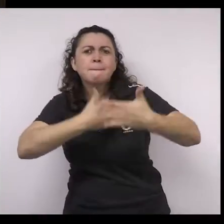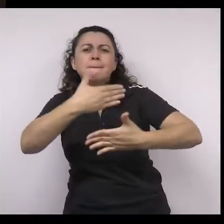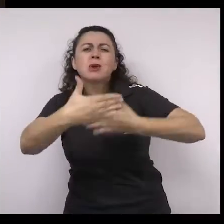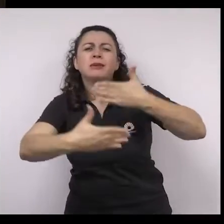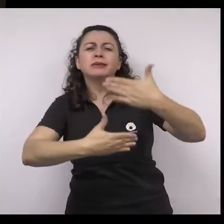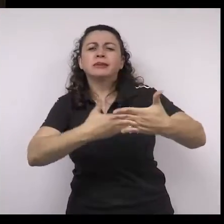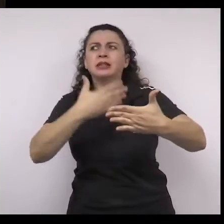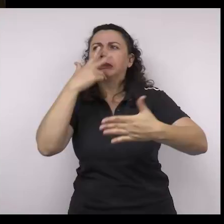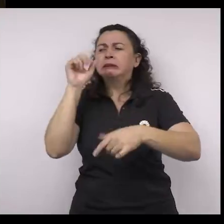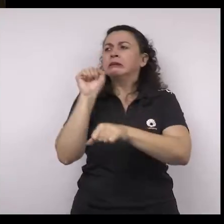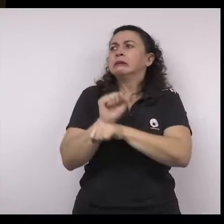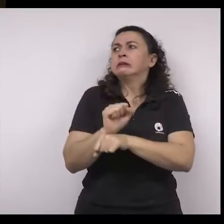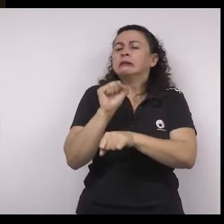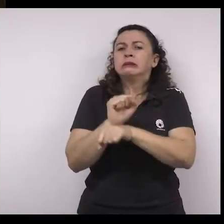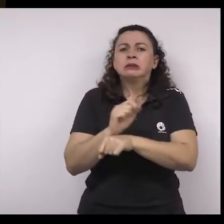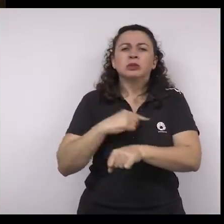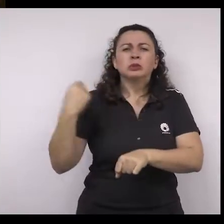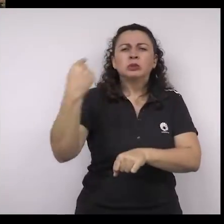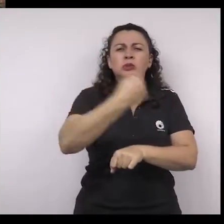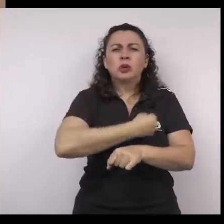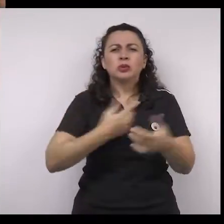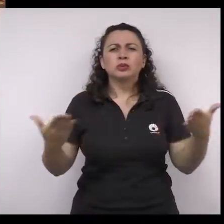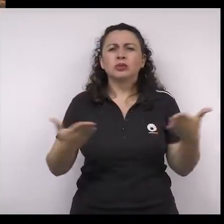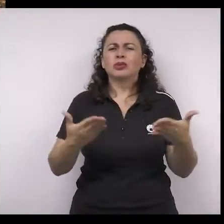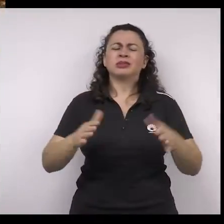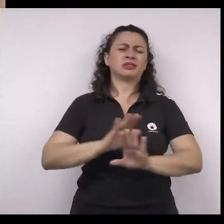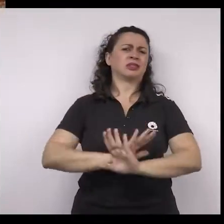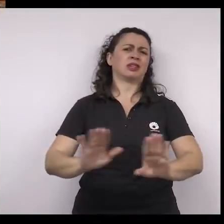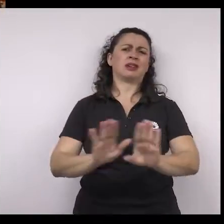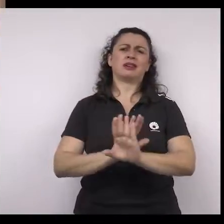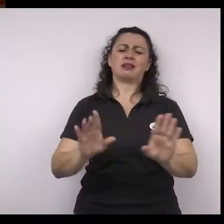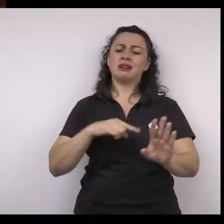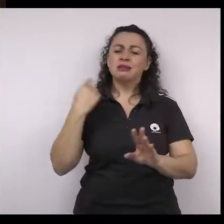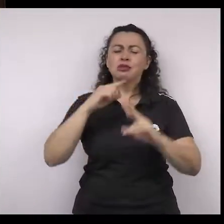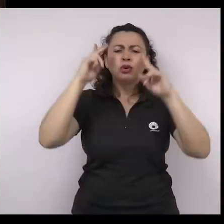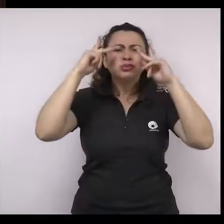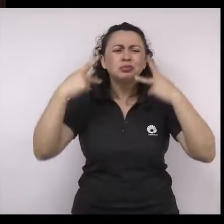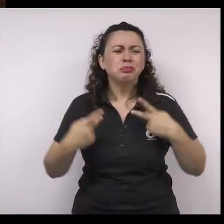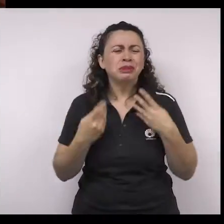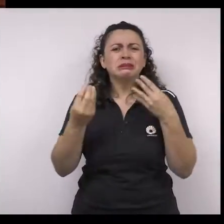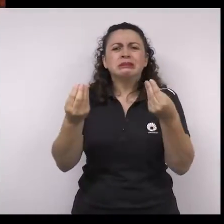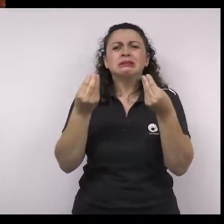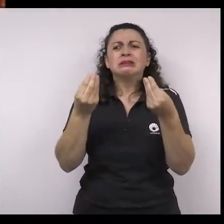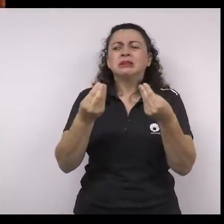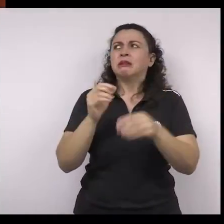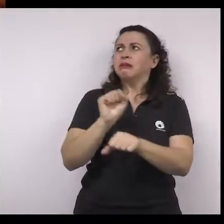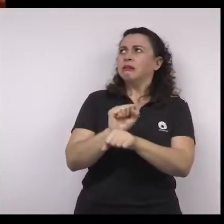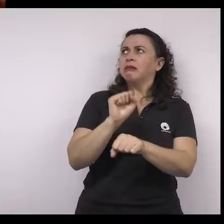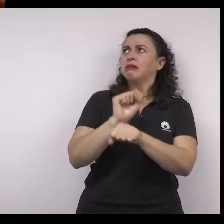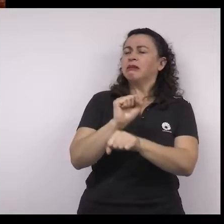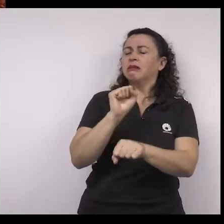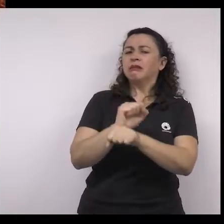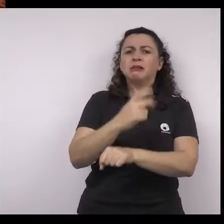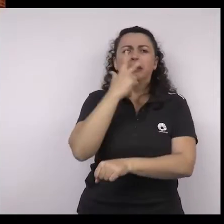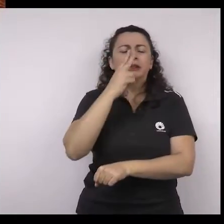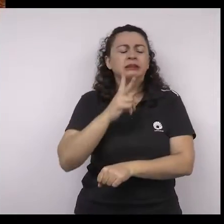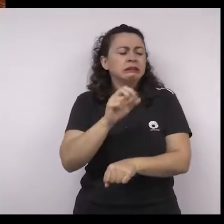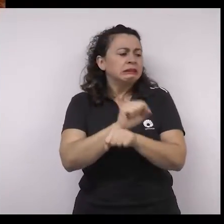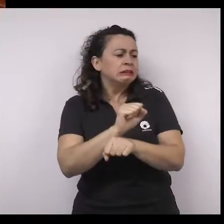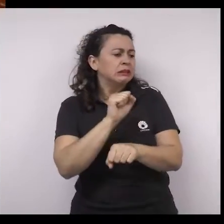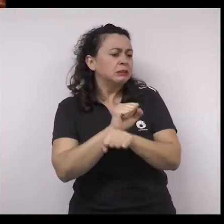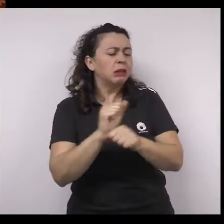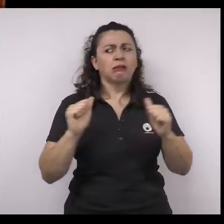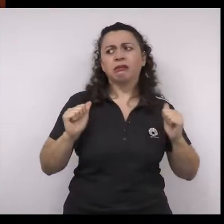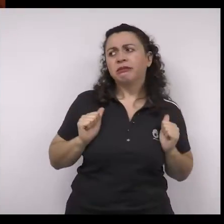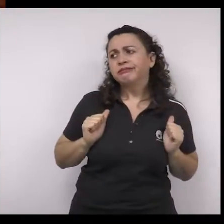dessa imobilidade que a gente tem de nós como raça humana, sei lá o que. A gente tem uma tendência,